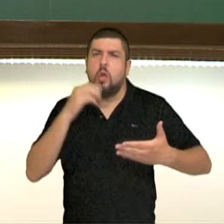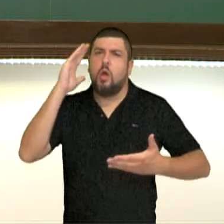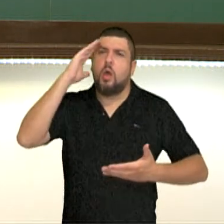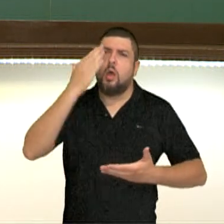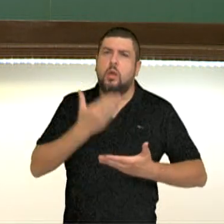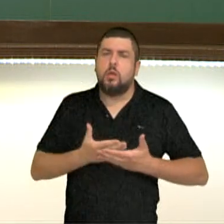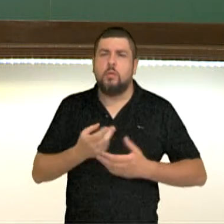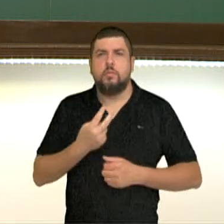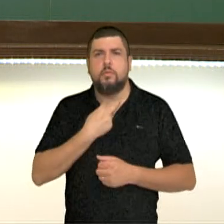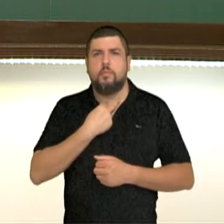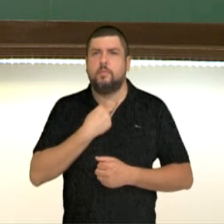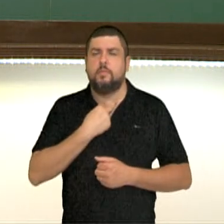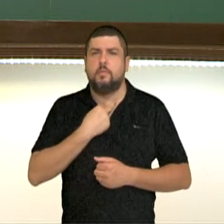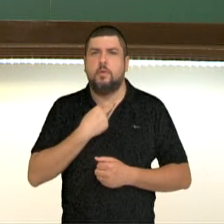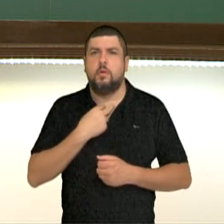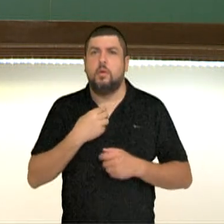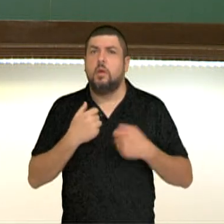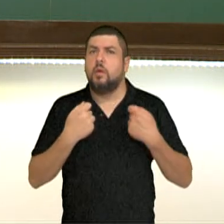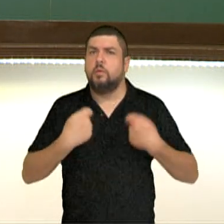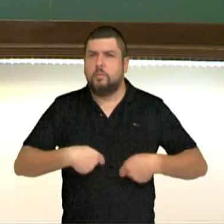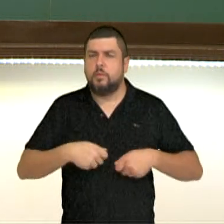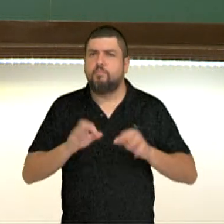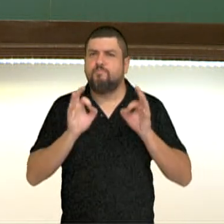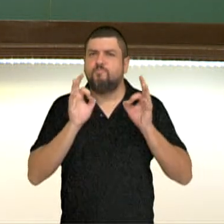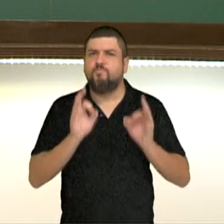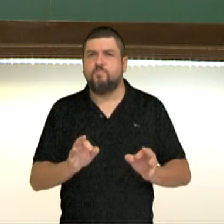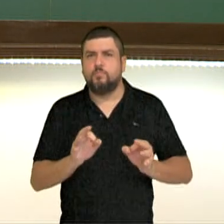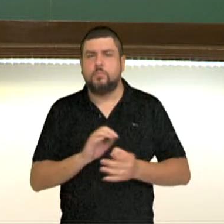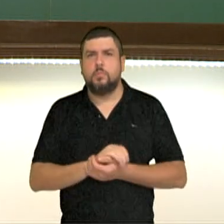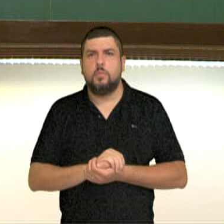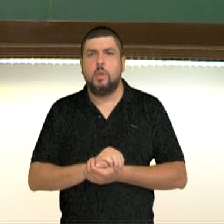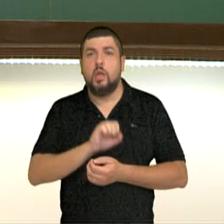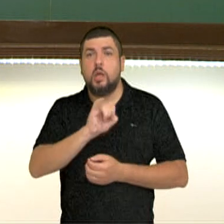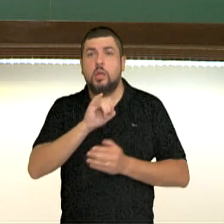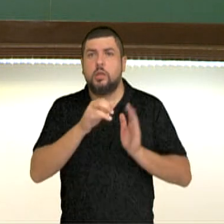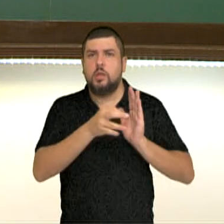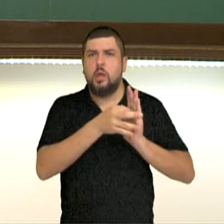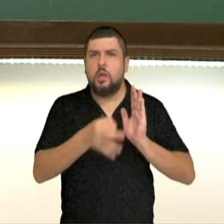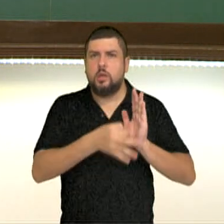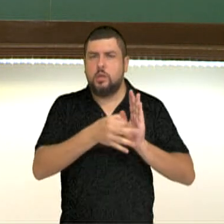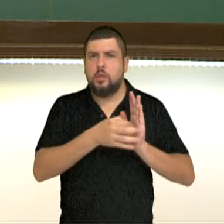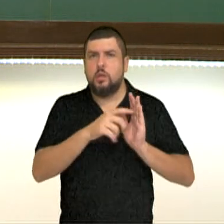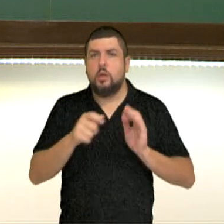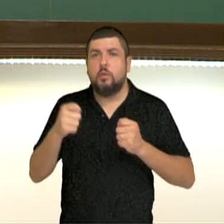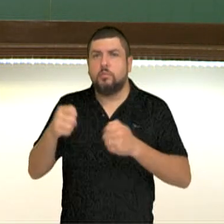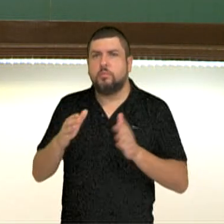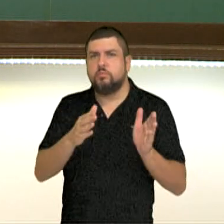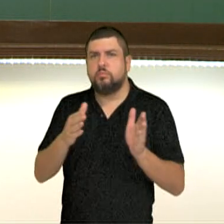objetiva, prática. Se é uma questão crítica, eu tenho que criticar